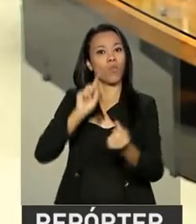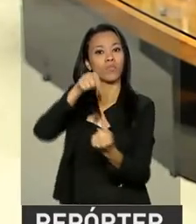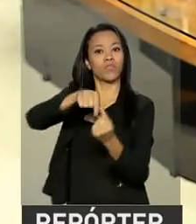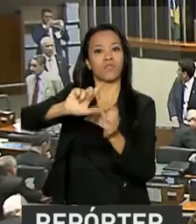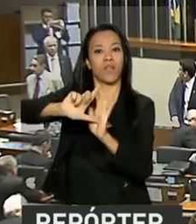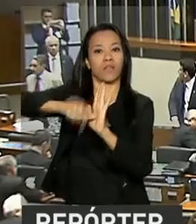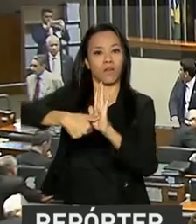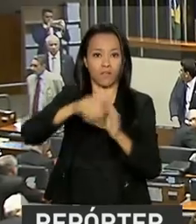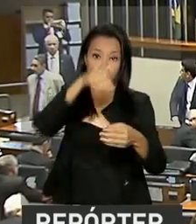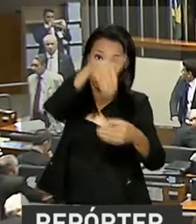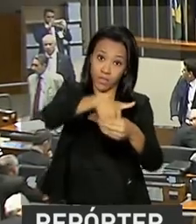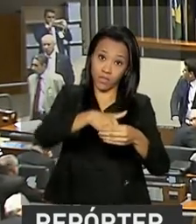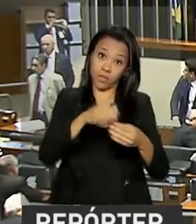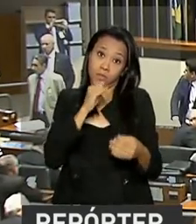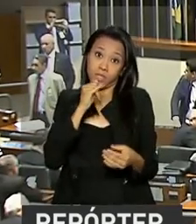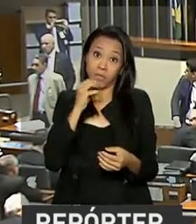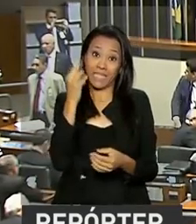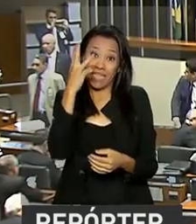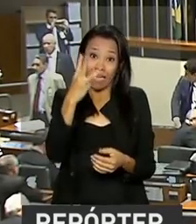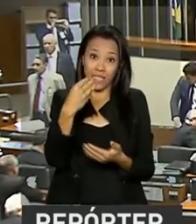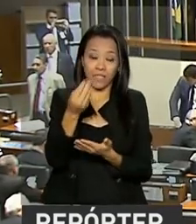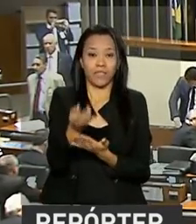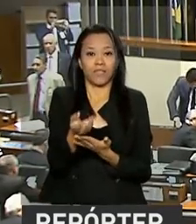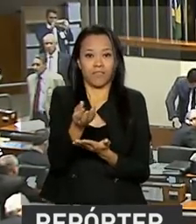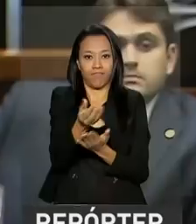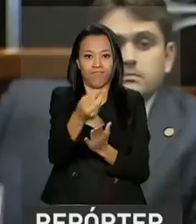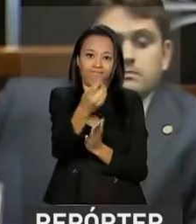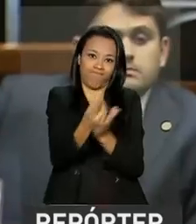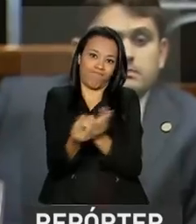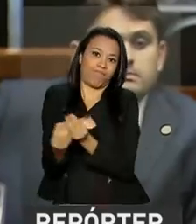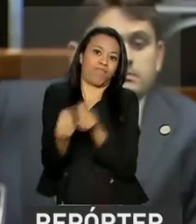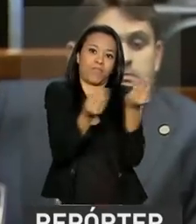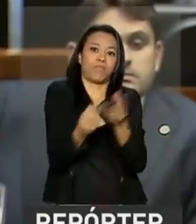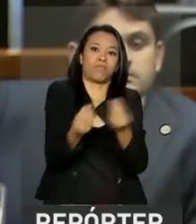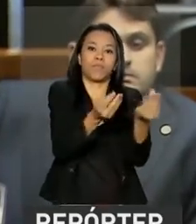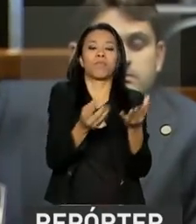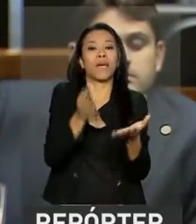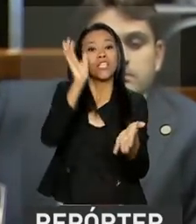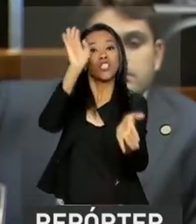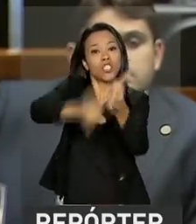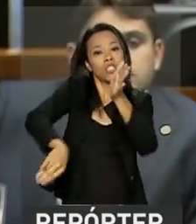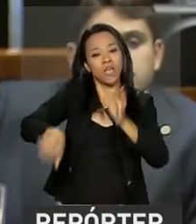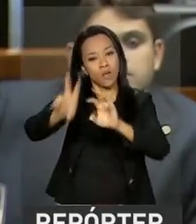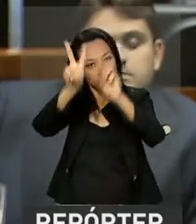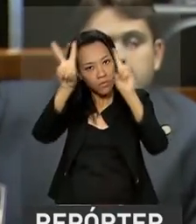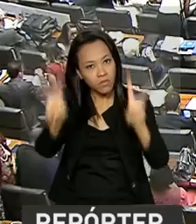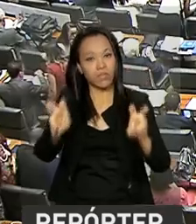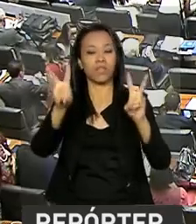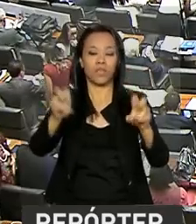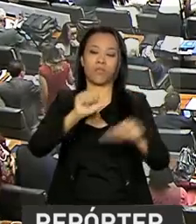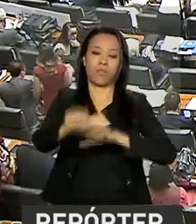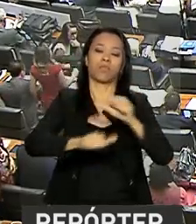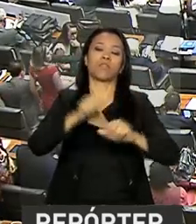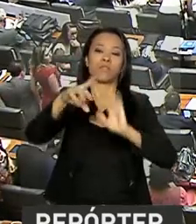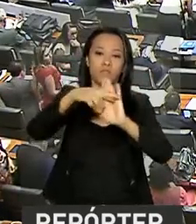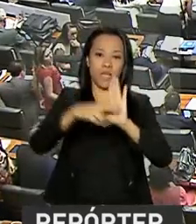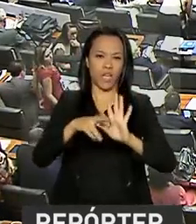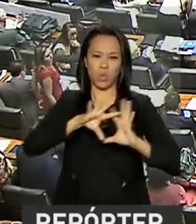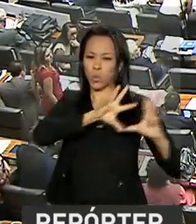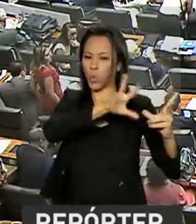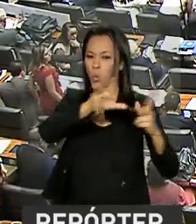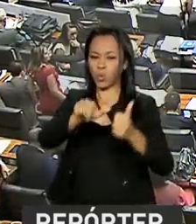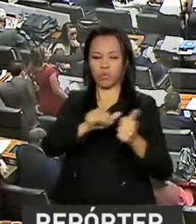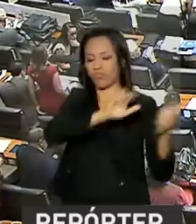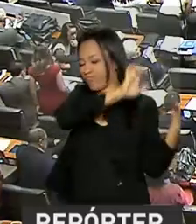como três requerimentos para retirar de pauta o projeto da reforma trabalhista todos rejeitados